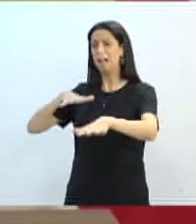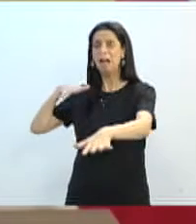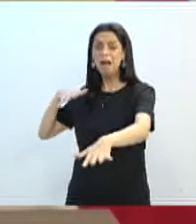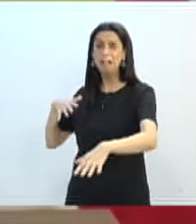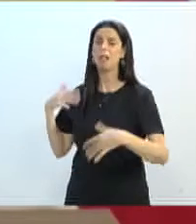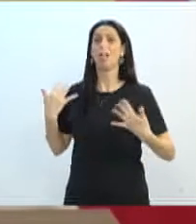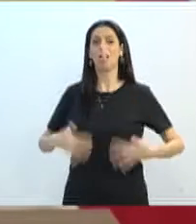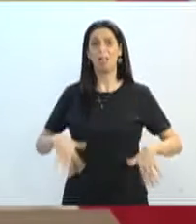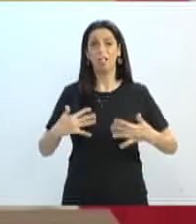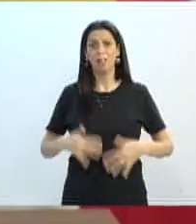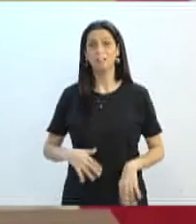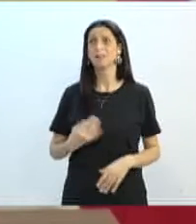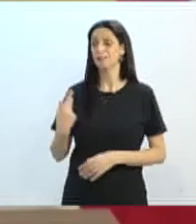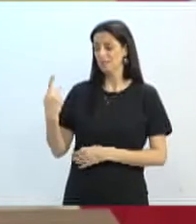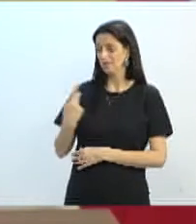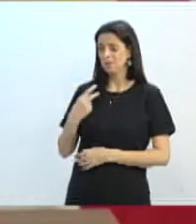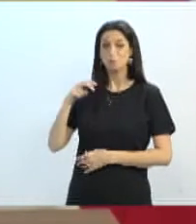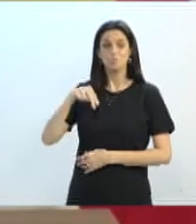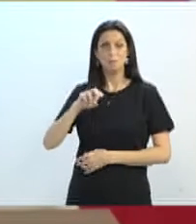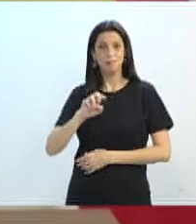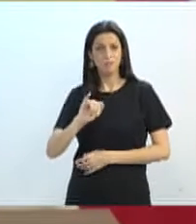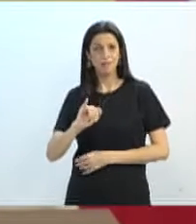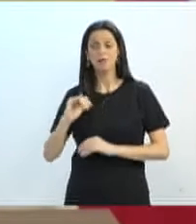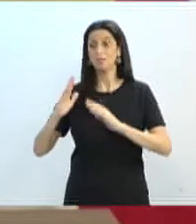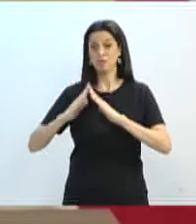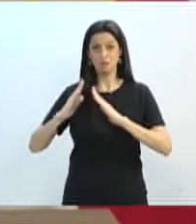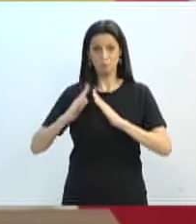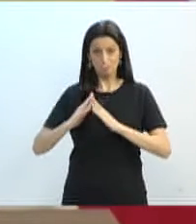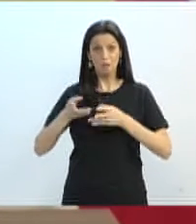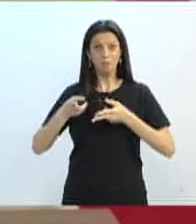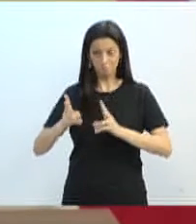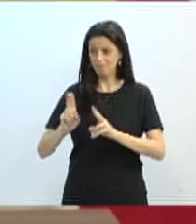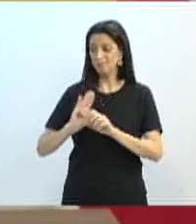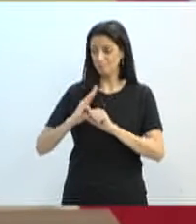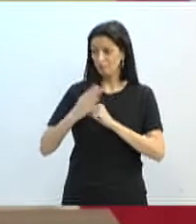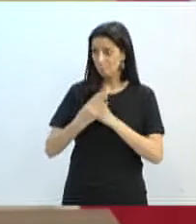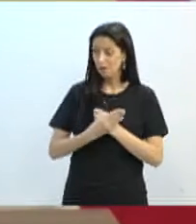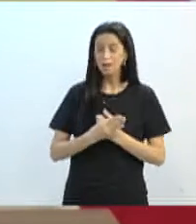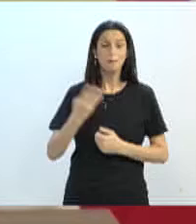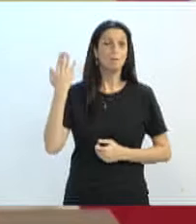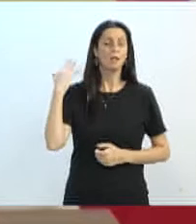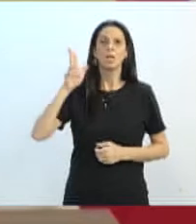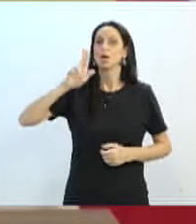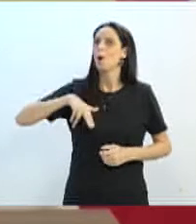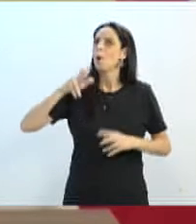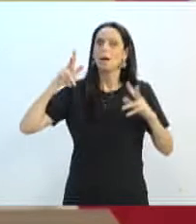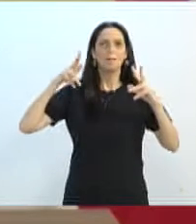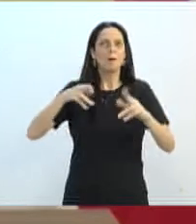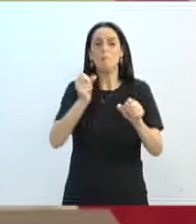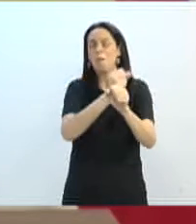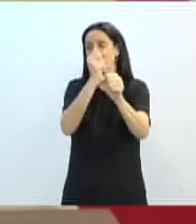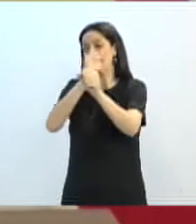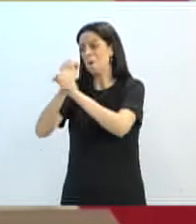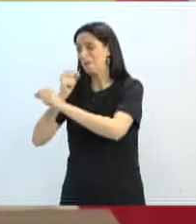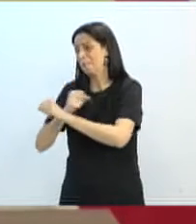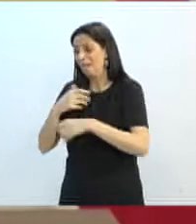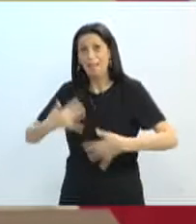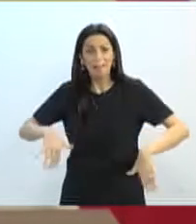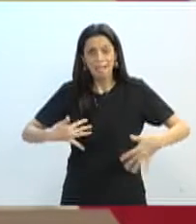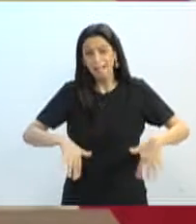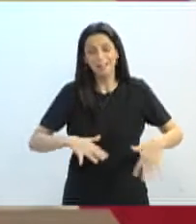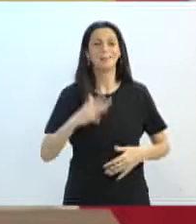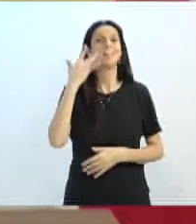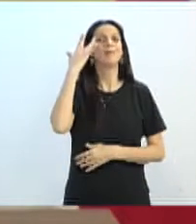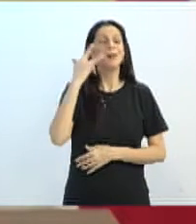nem nós que moramos lá, nunca aconteceu tanta obra, tantas ações. Então, a partir de